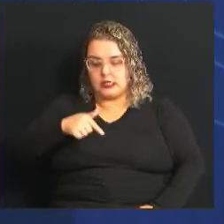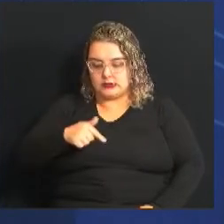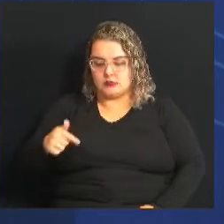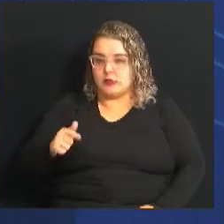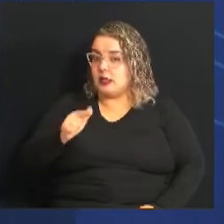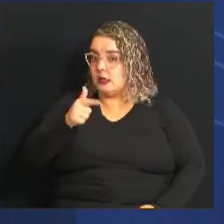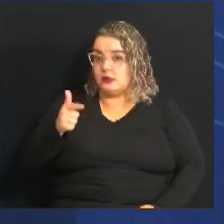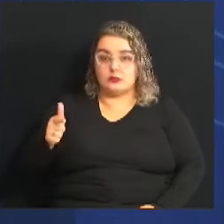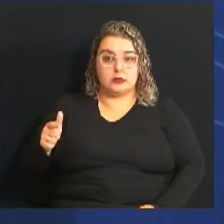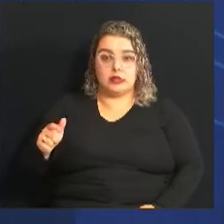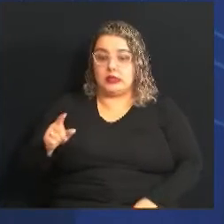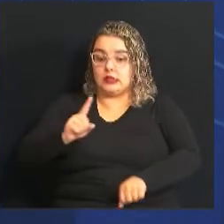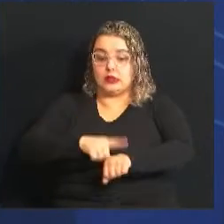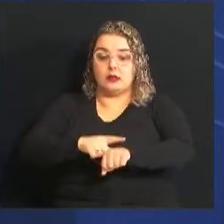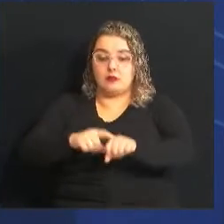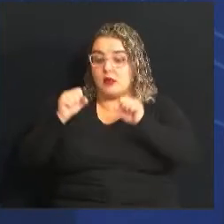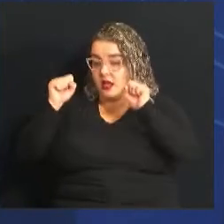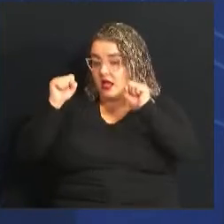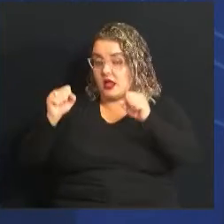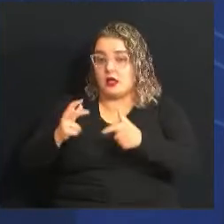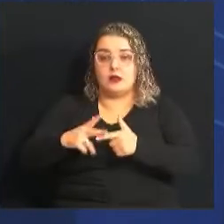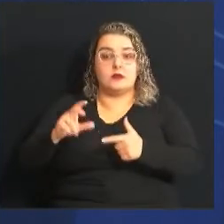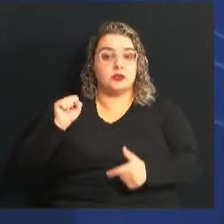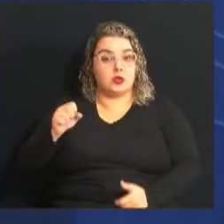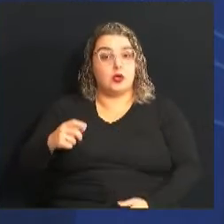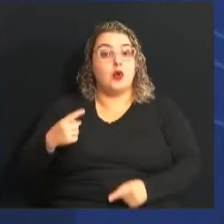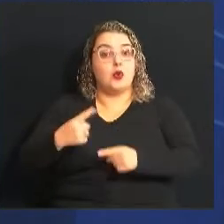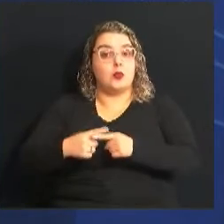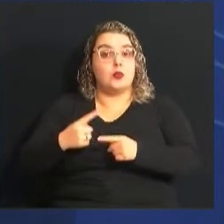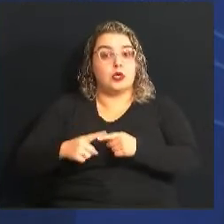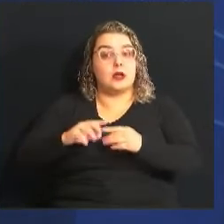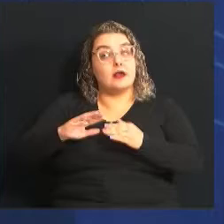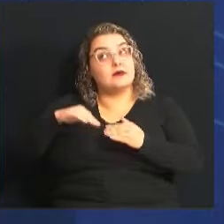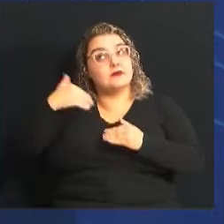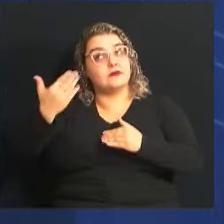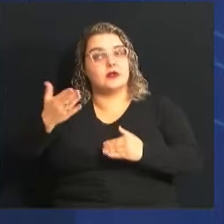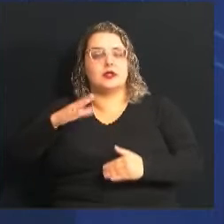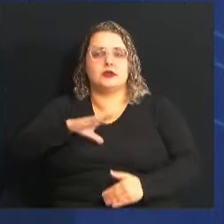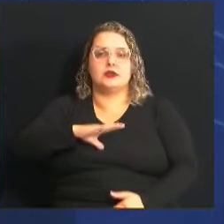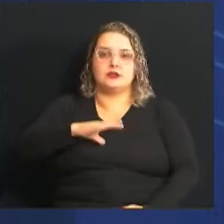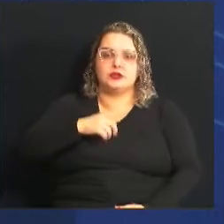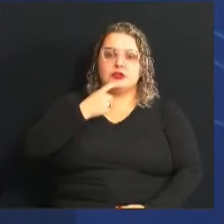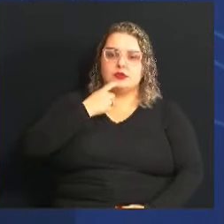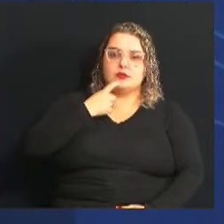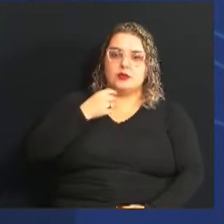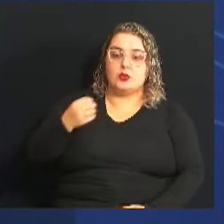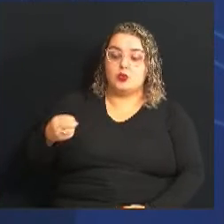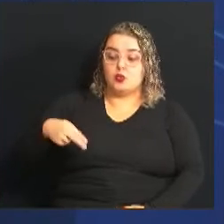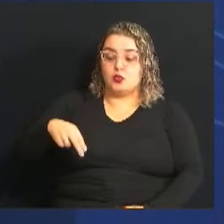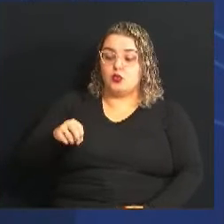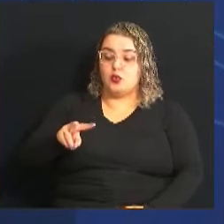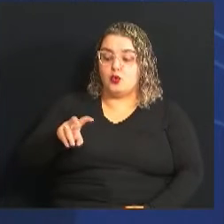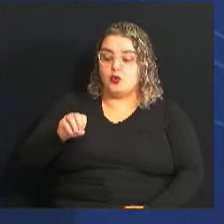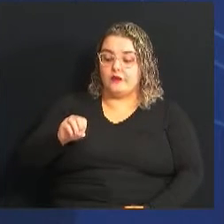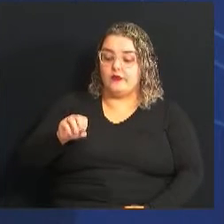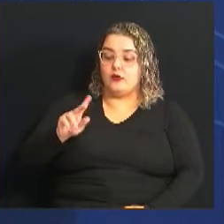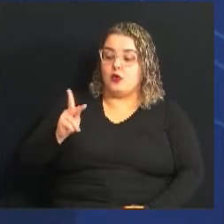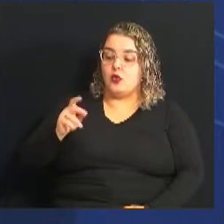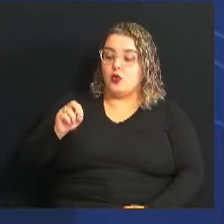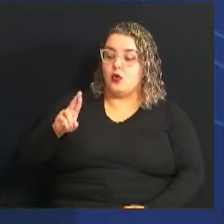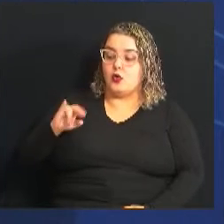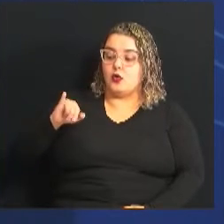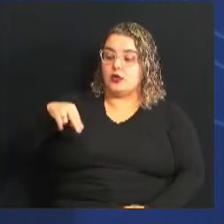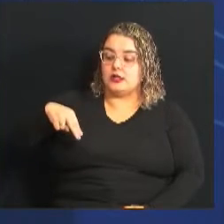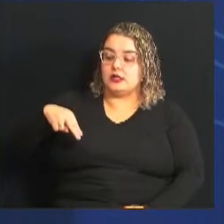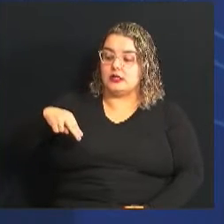muito tempo para comemorar essa vitória, porque o duelo é fora de casa contra o Novo Horizontino, que está logo atrás na classificação,